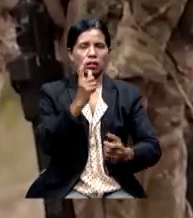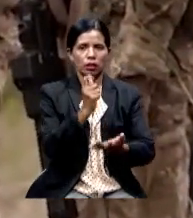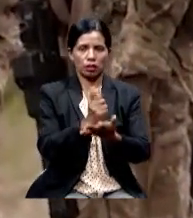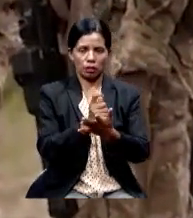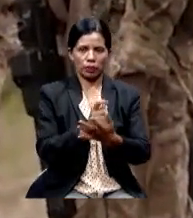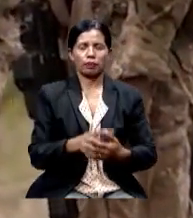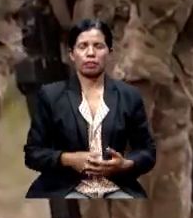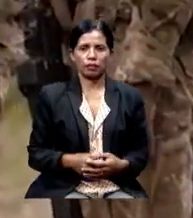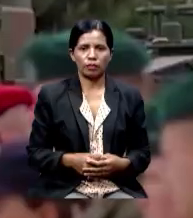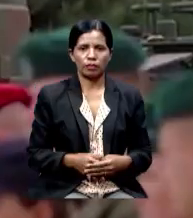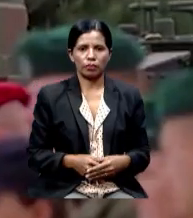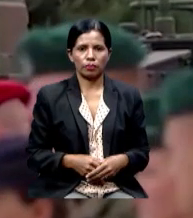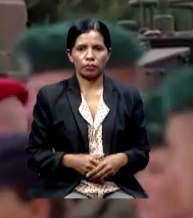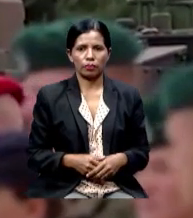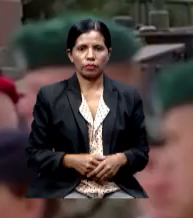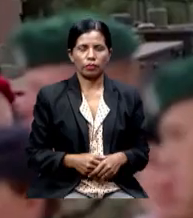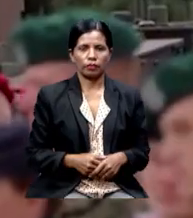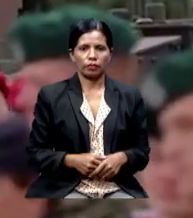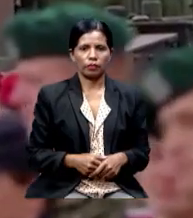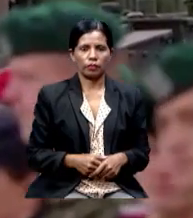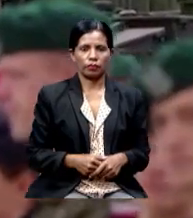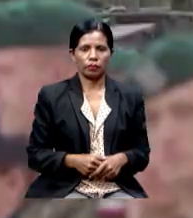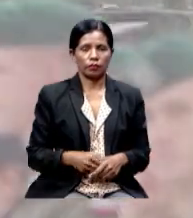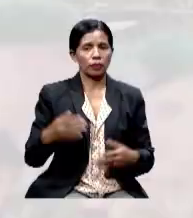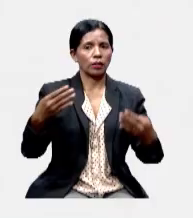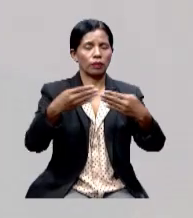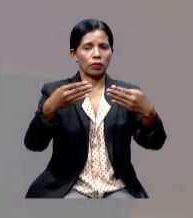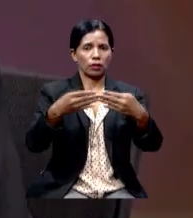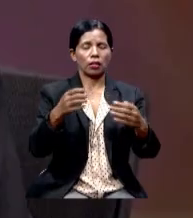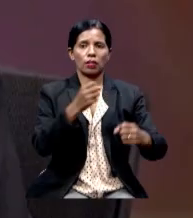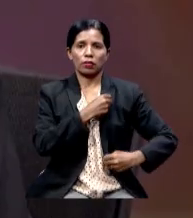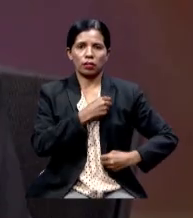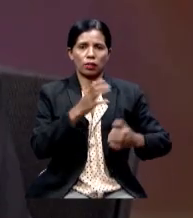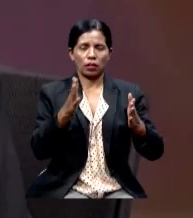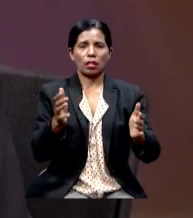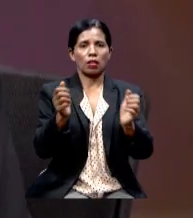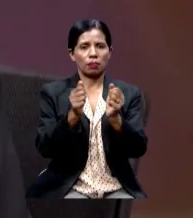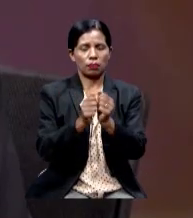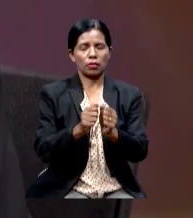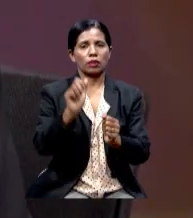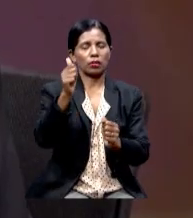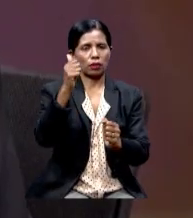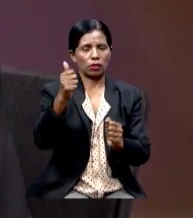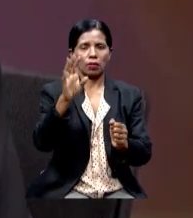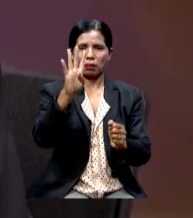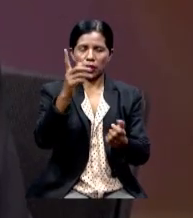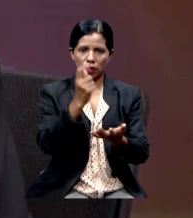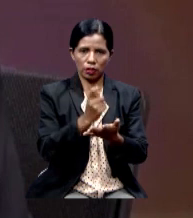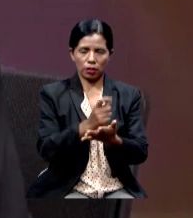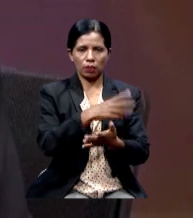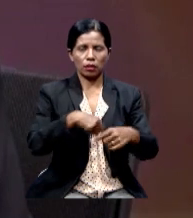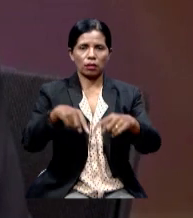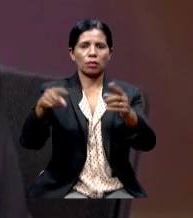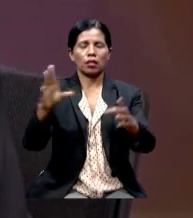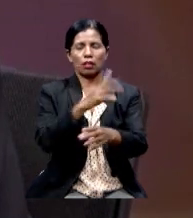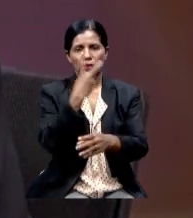to będzie koło 10 tysięcy żołnierzy. Ihe frontera mas o menos soldado Rihun Atusanulu, nebe Rihun Had mak se envolve diretamente e